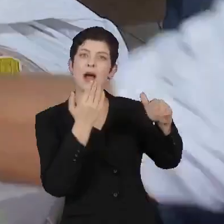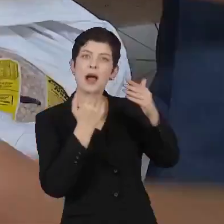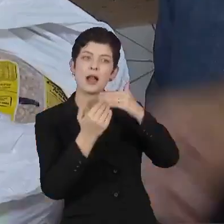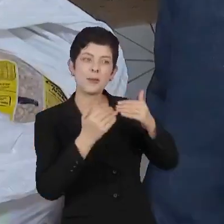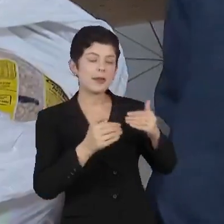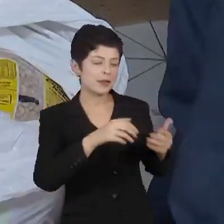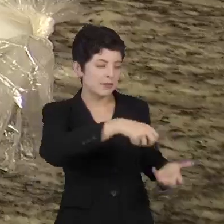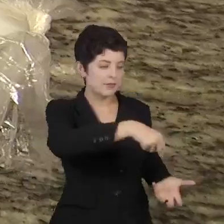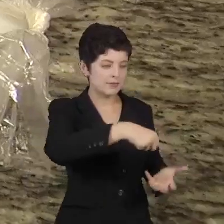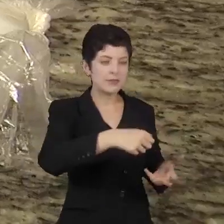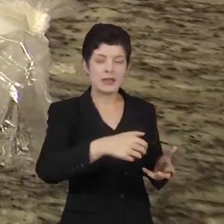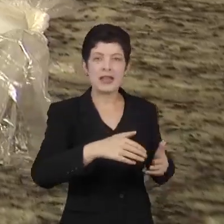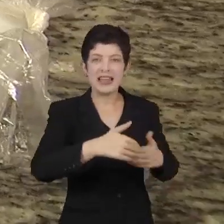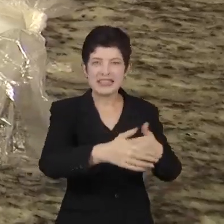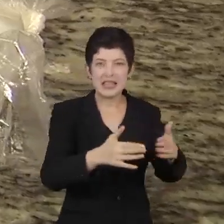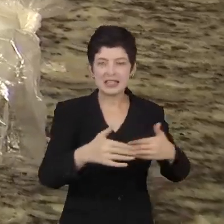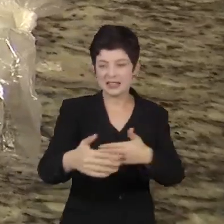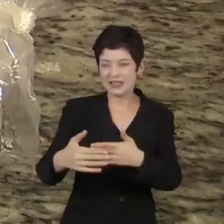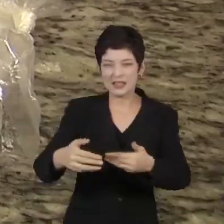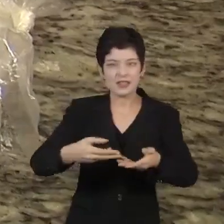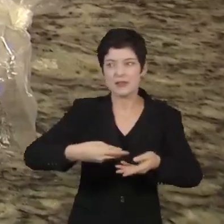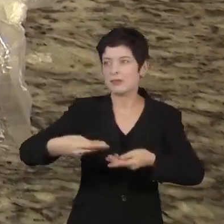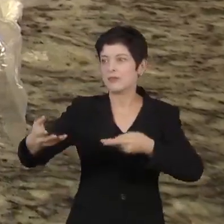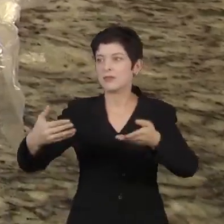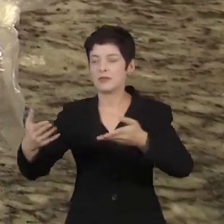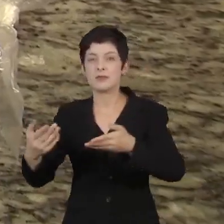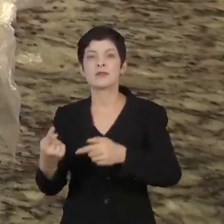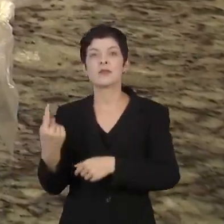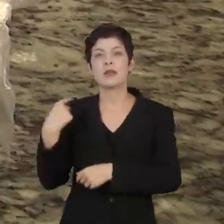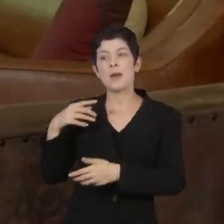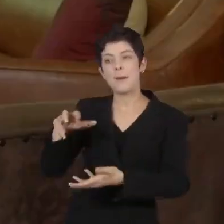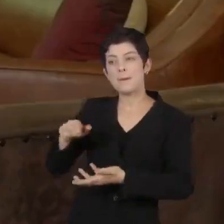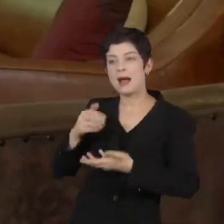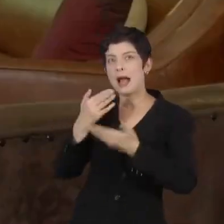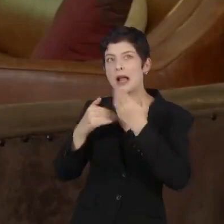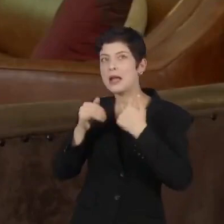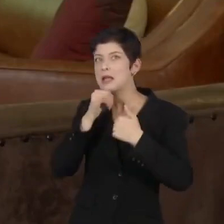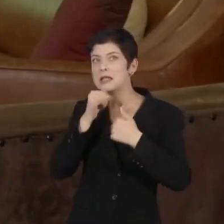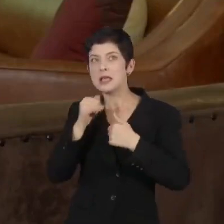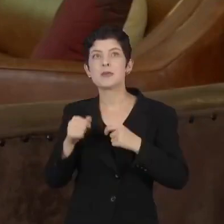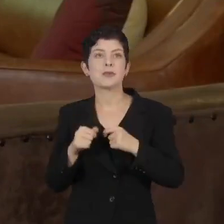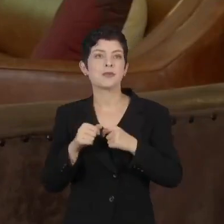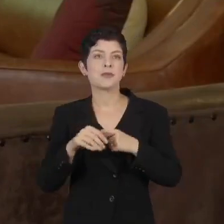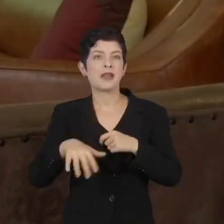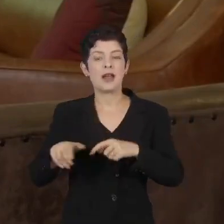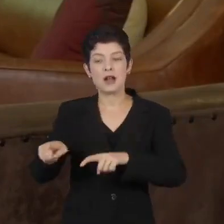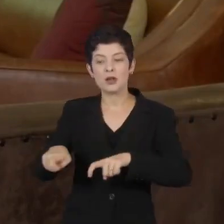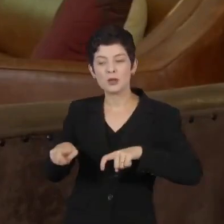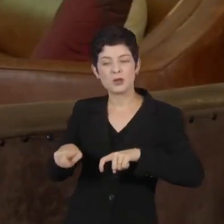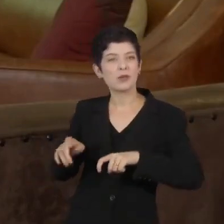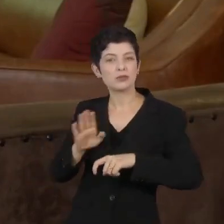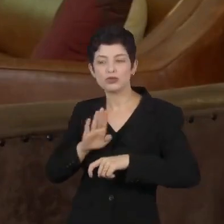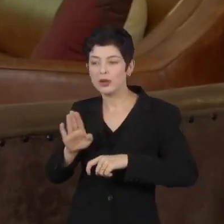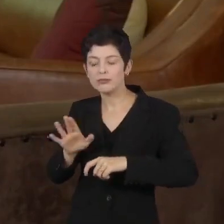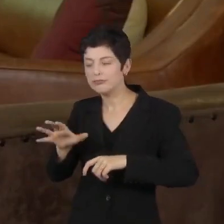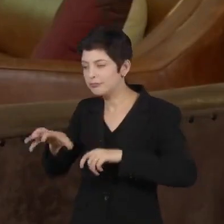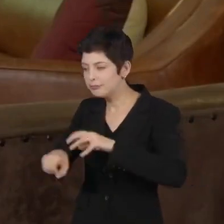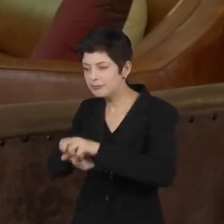mais vulneráveis o que iria para o lixão. Nós pegamos alimentos diretamente do campo, por exemplo. Então,